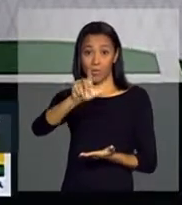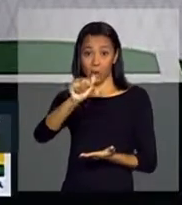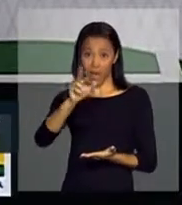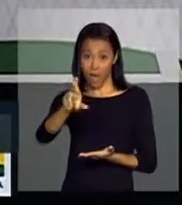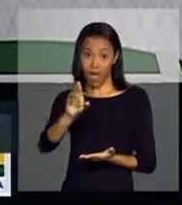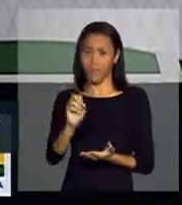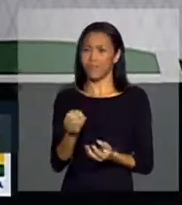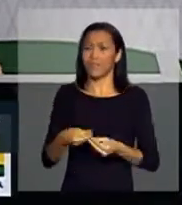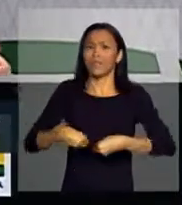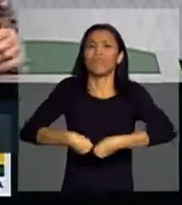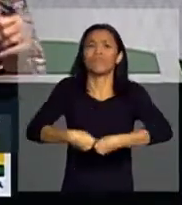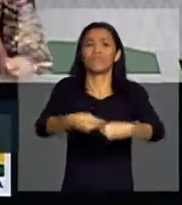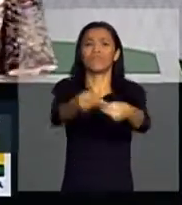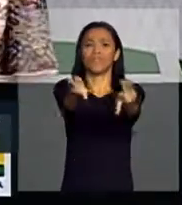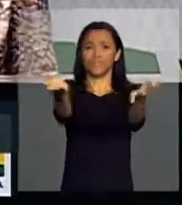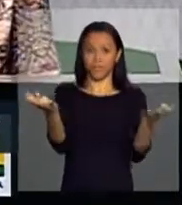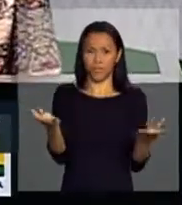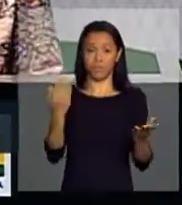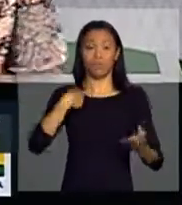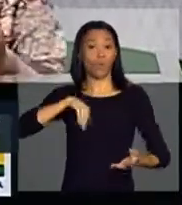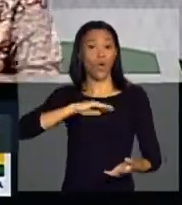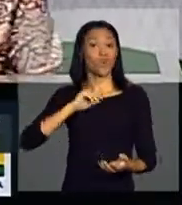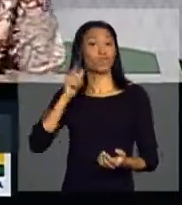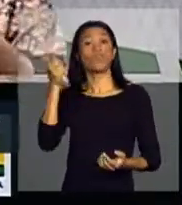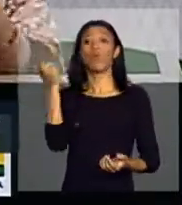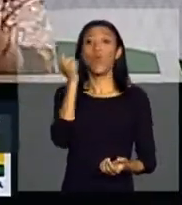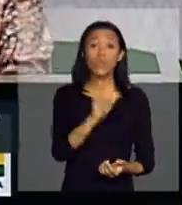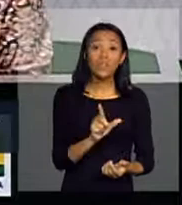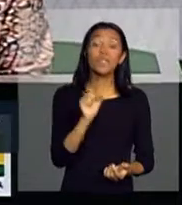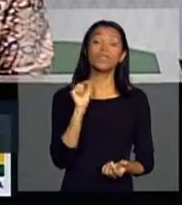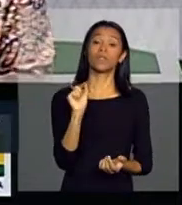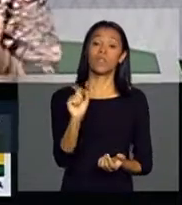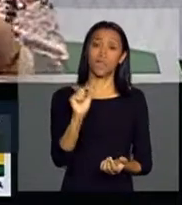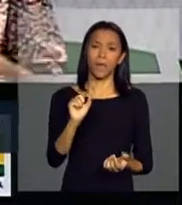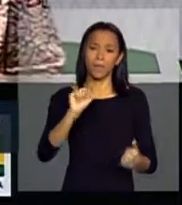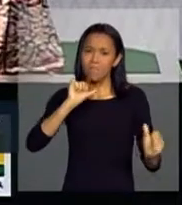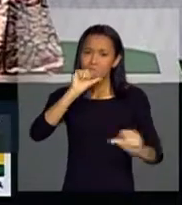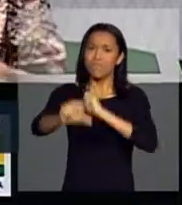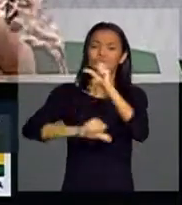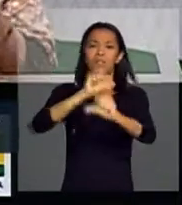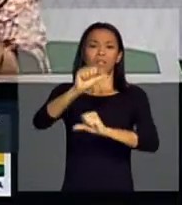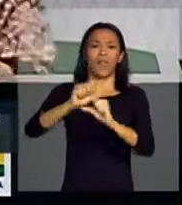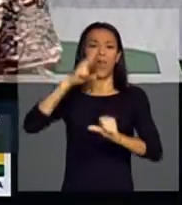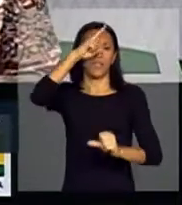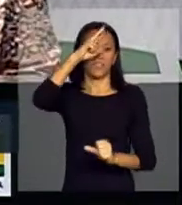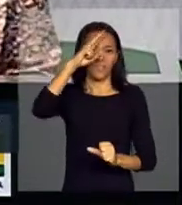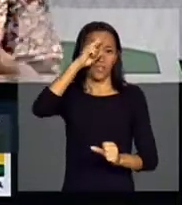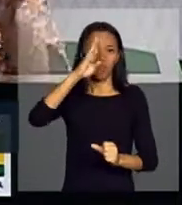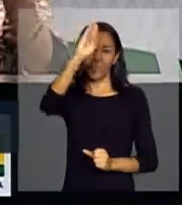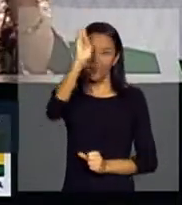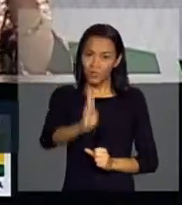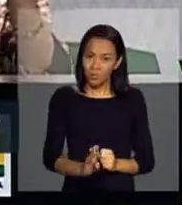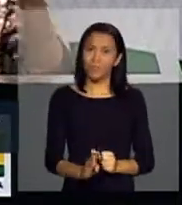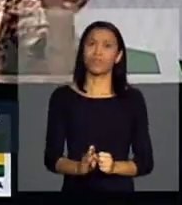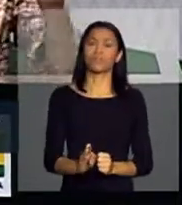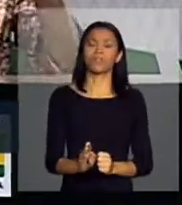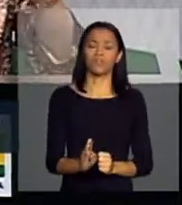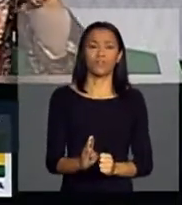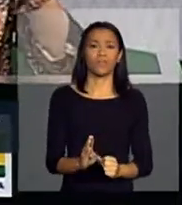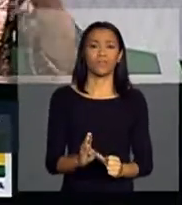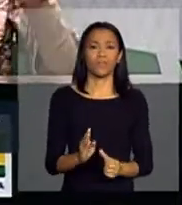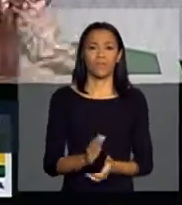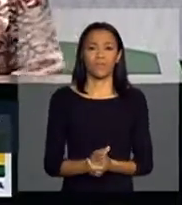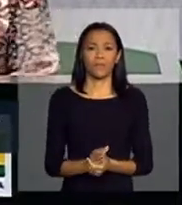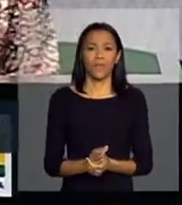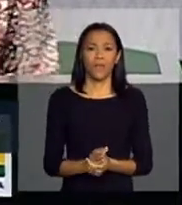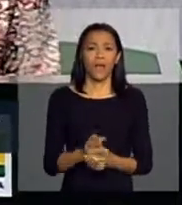conseguiremos com isso mudar a história do Brasil no que se refere a um